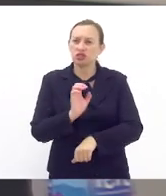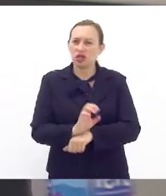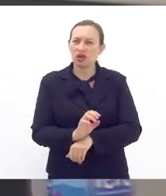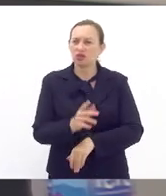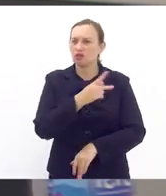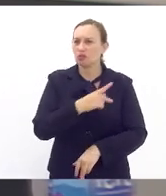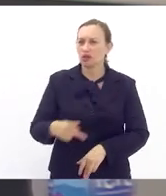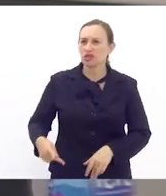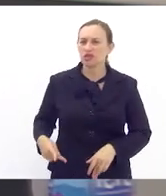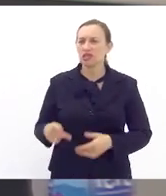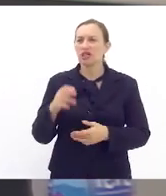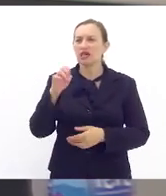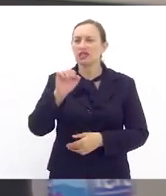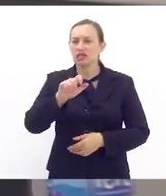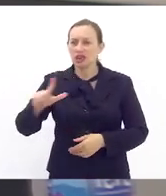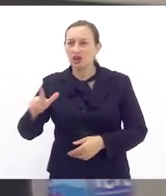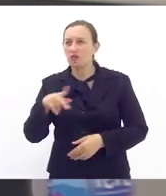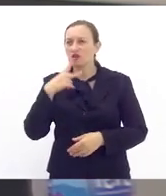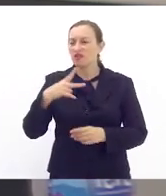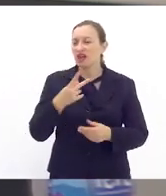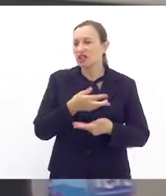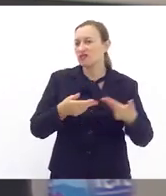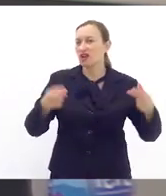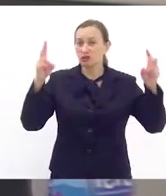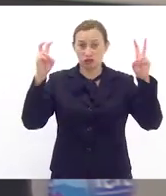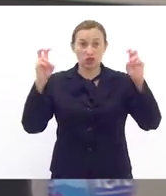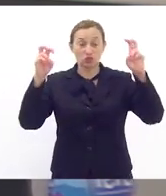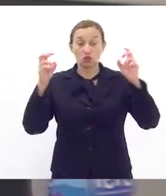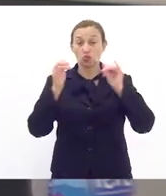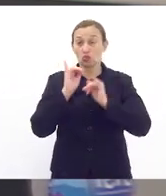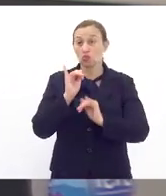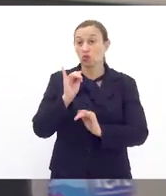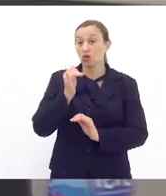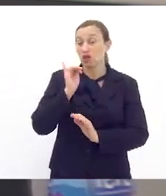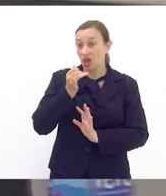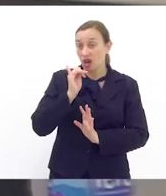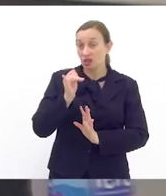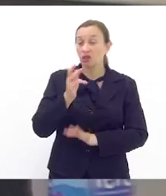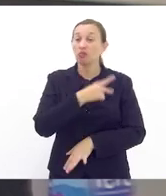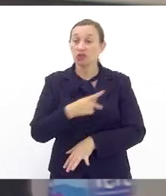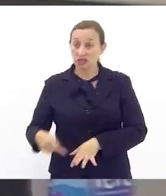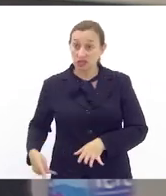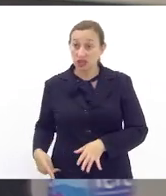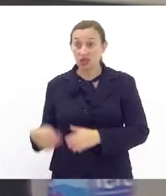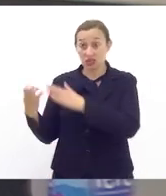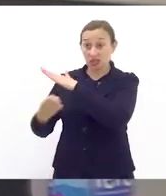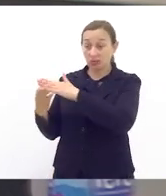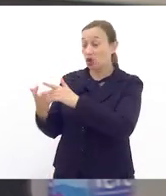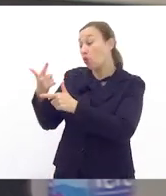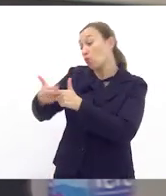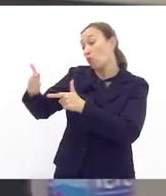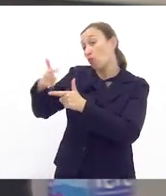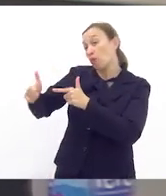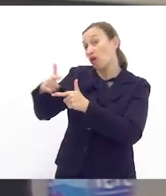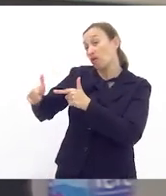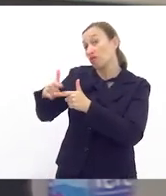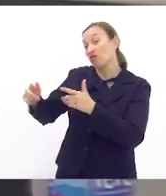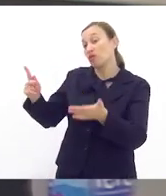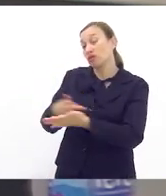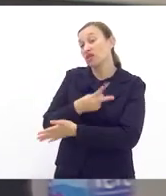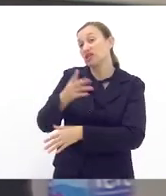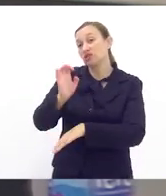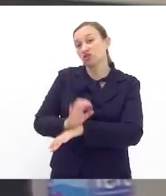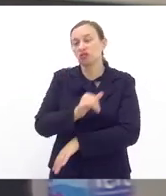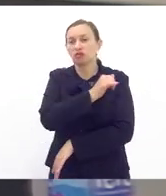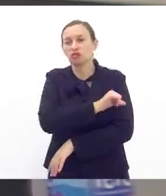para tratar de vários assuntos e relatar ao presidente da agência os problemas que vem ocorrendo no Rio de